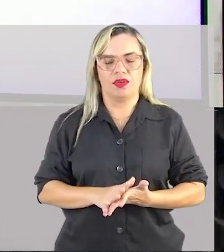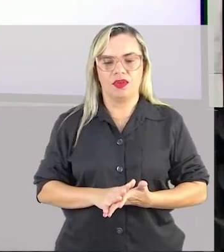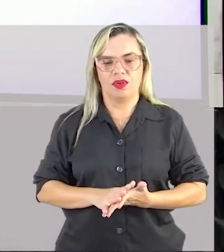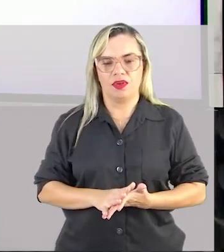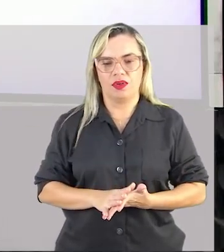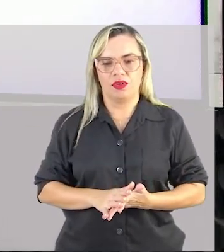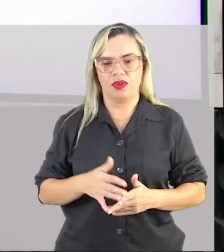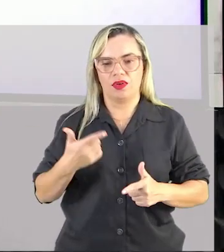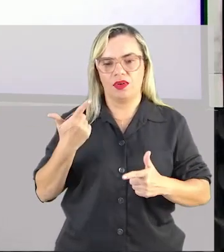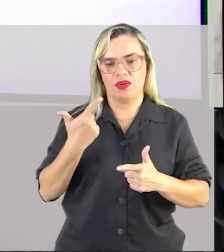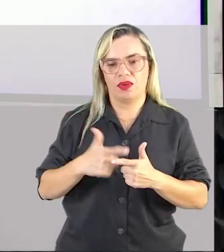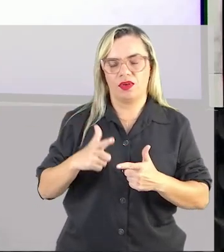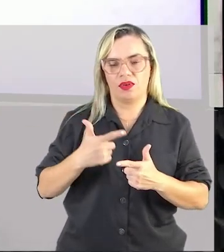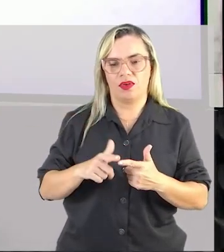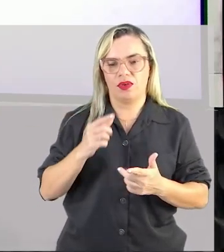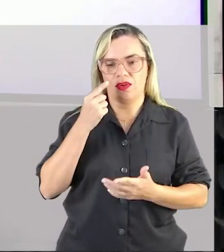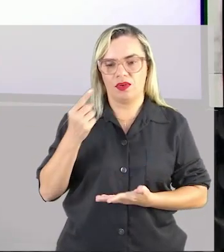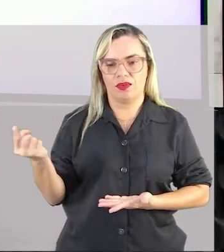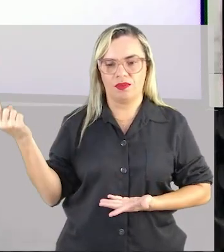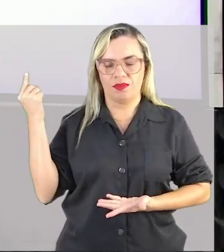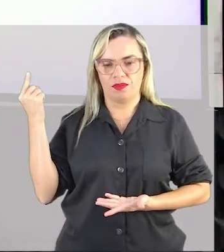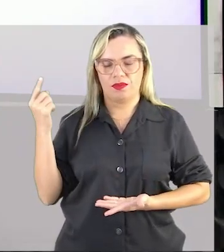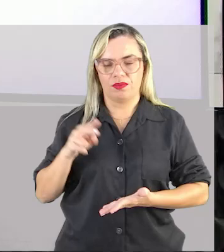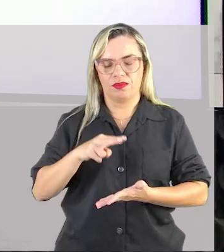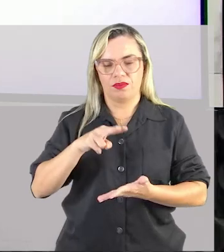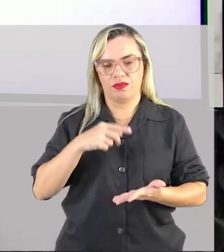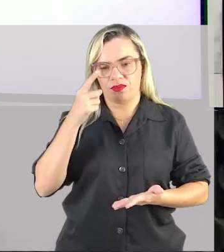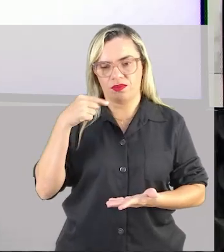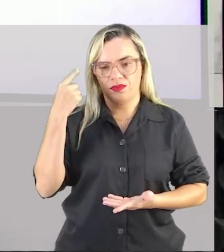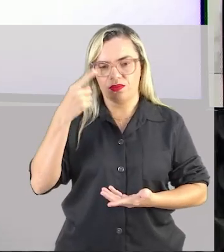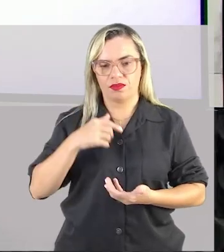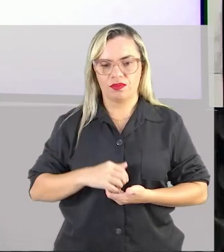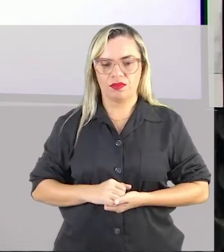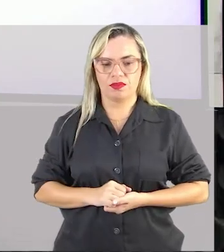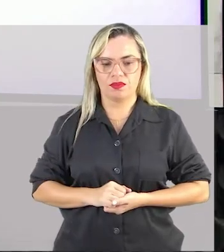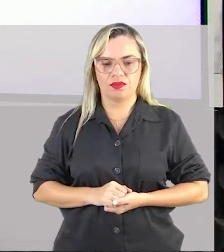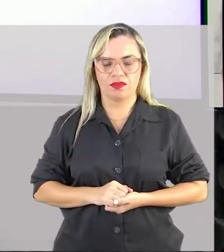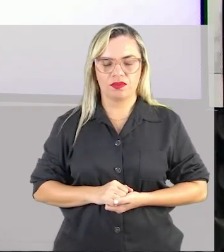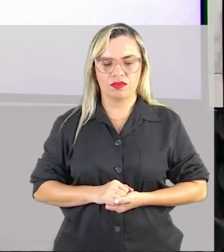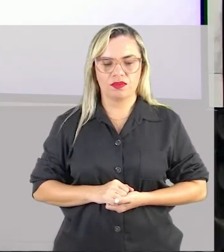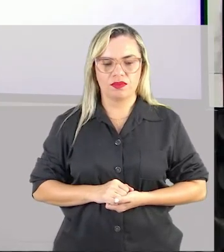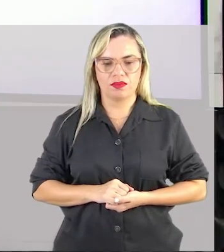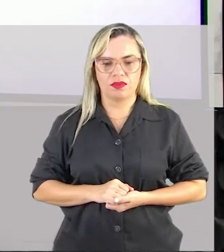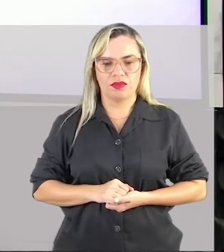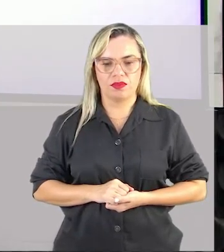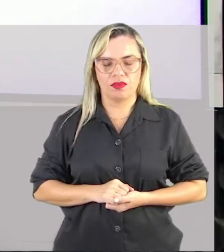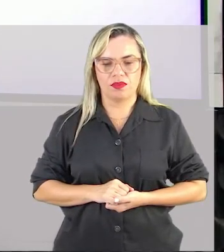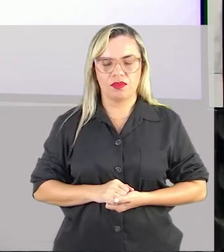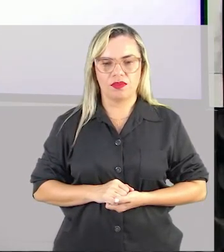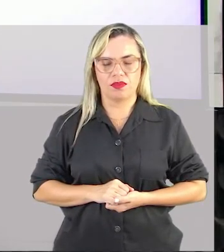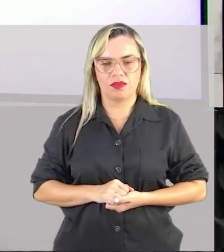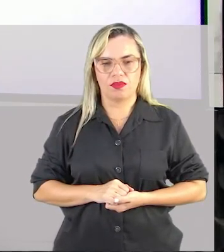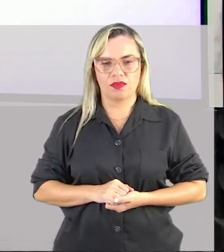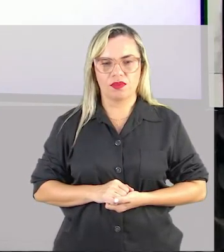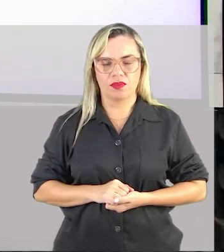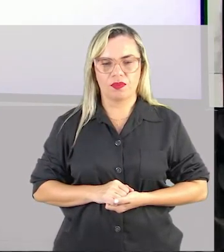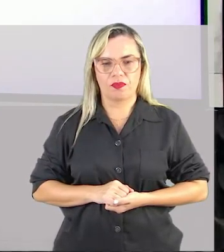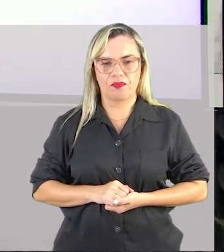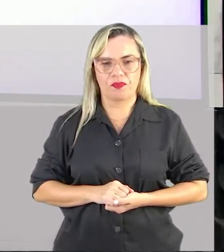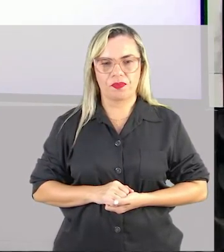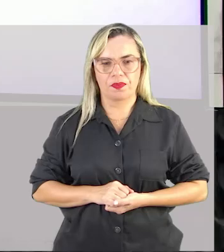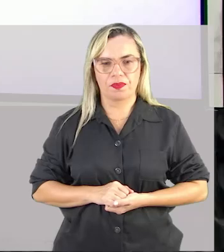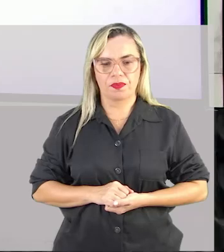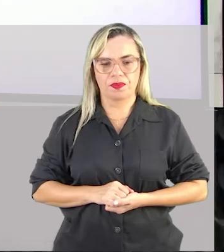quando os problemas que ocasionam superam seus padres, internado en un colegio para que